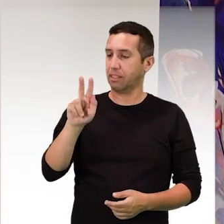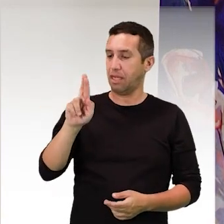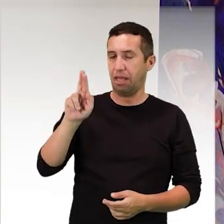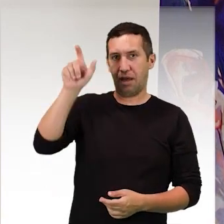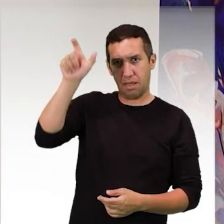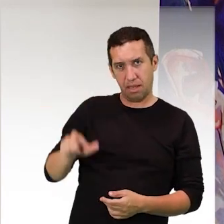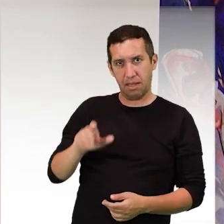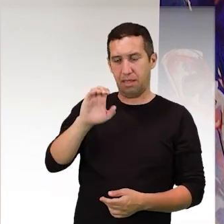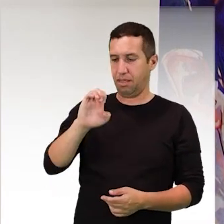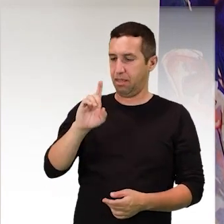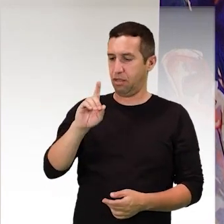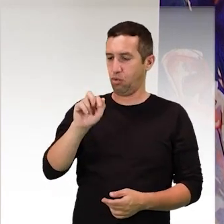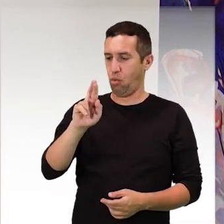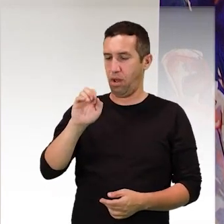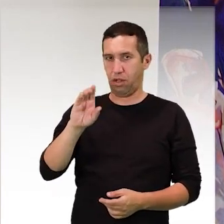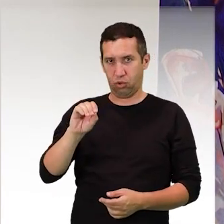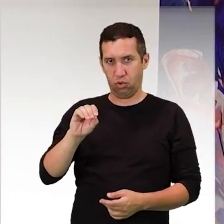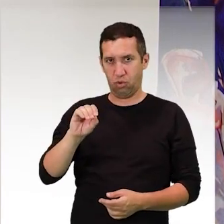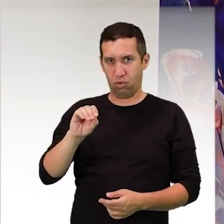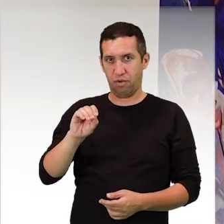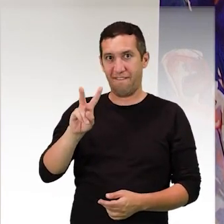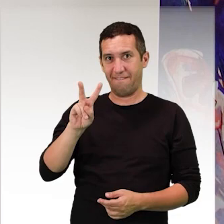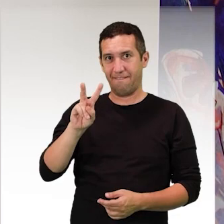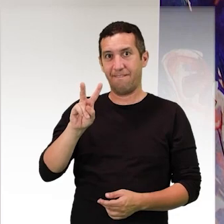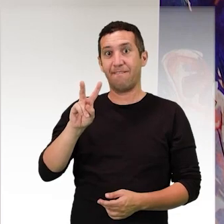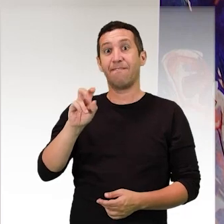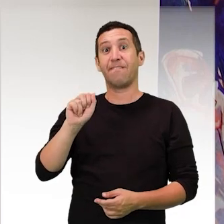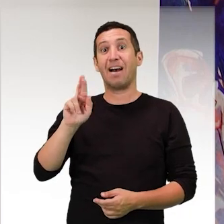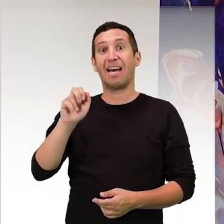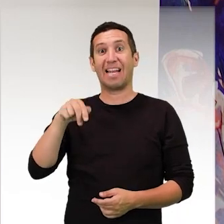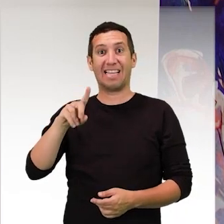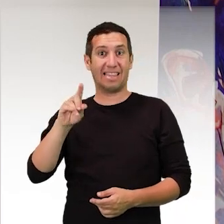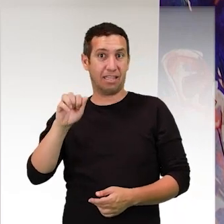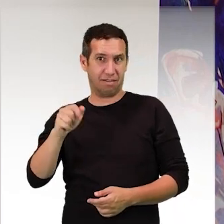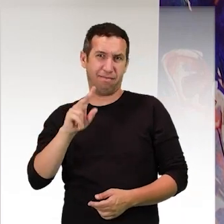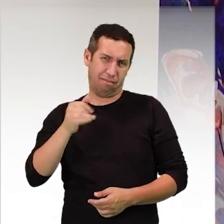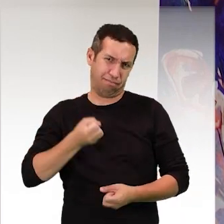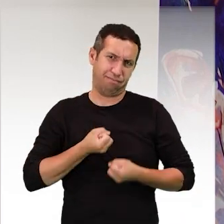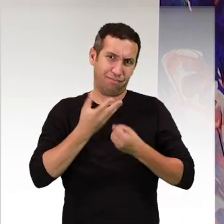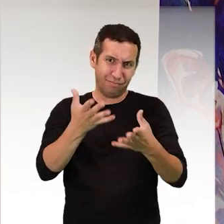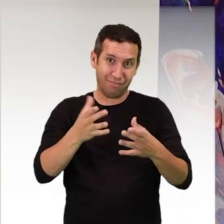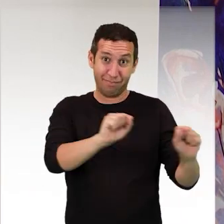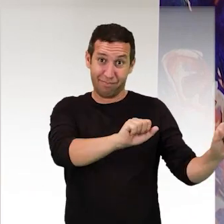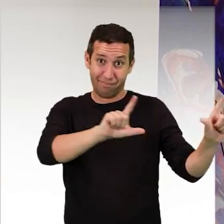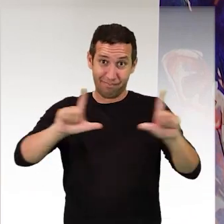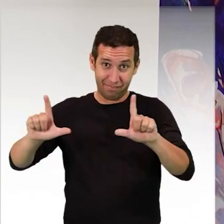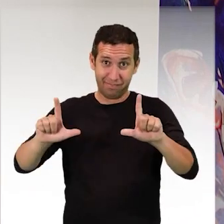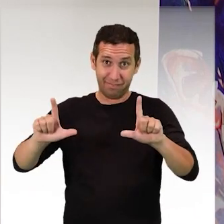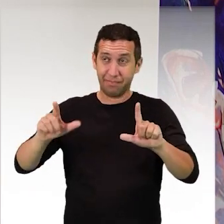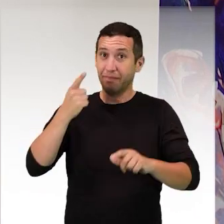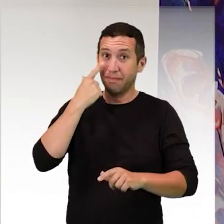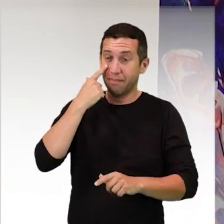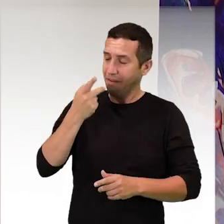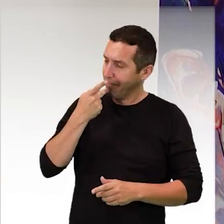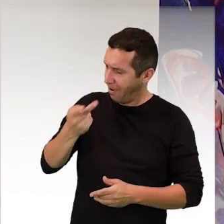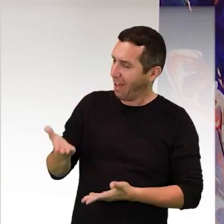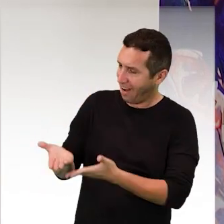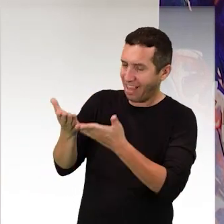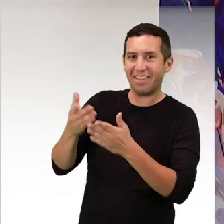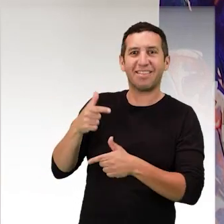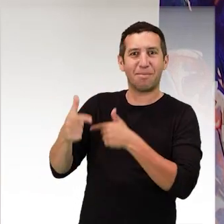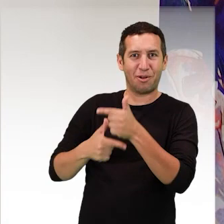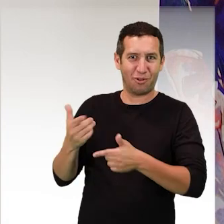E quem sofre esse tipo de discriminação deve fazer o quê? Quem responde a estas dúvidas é o procurador do